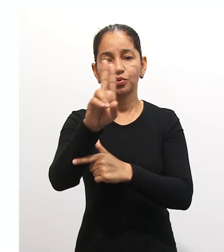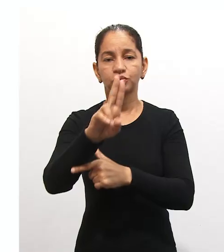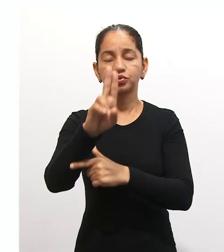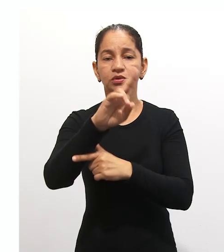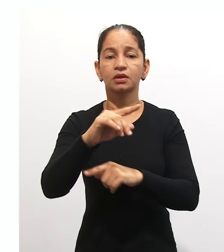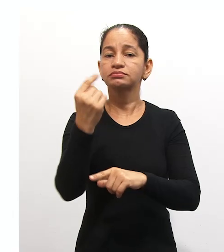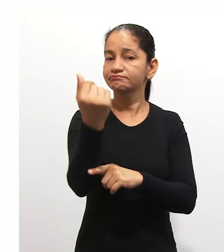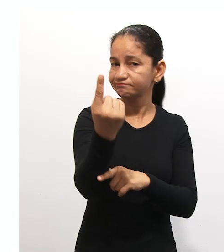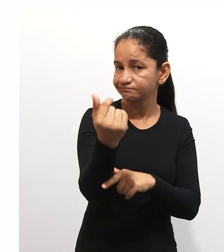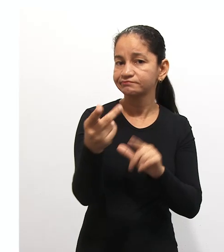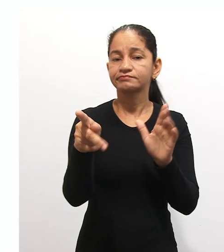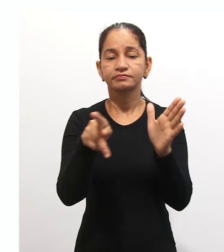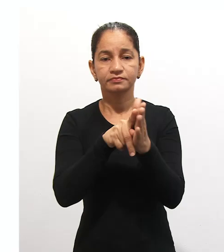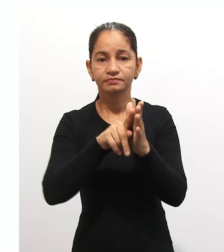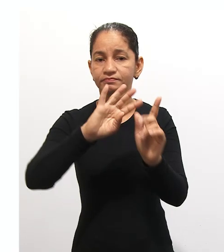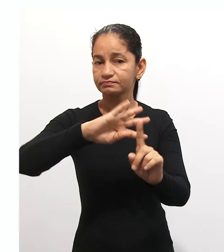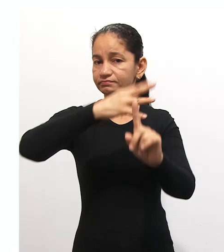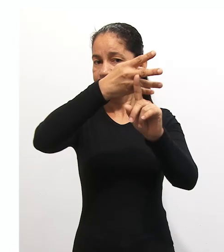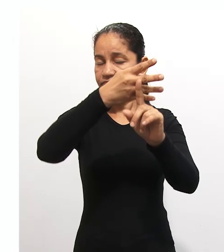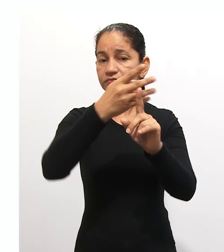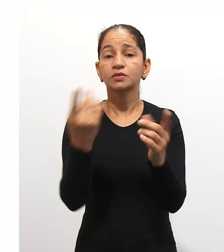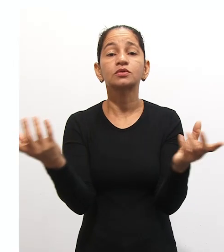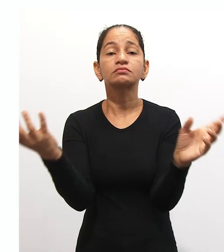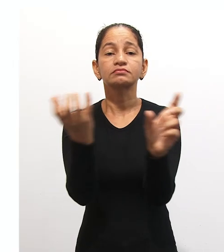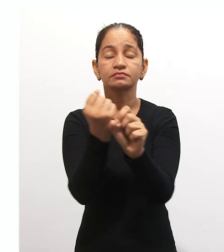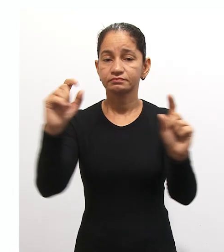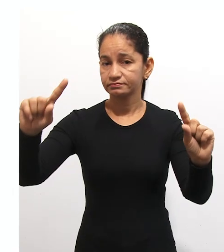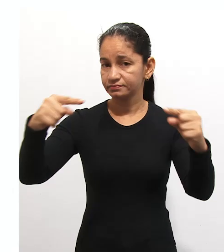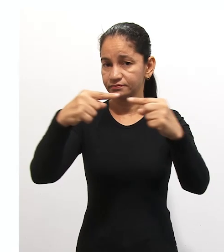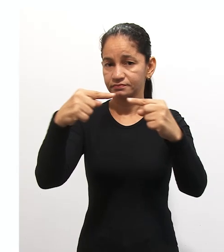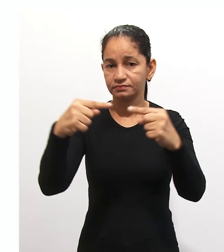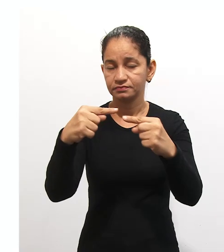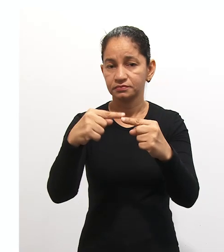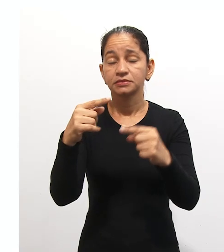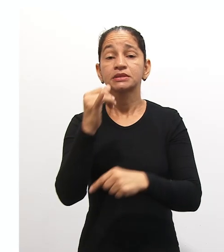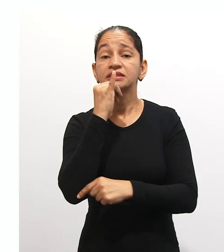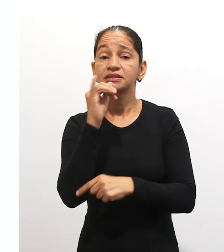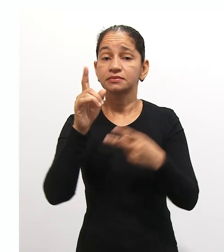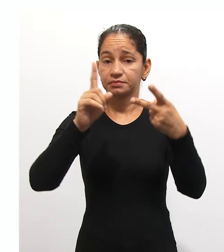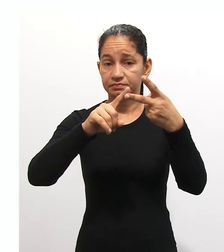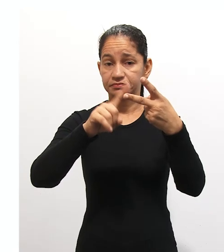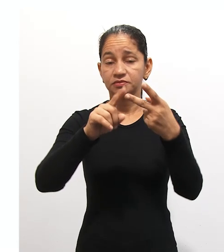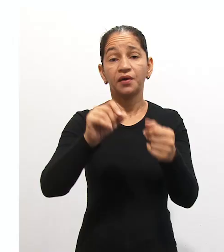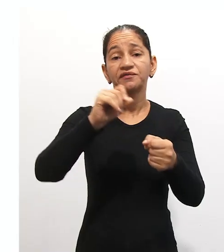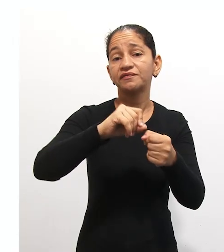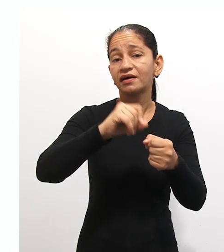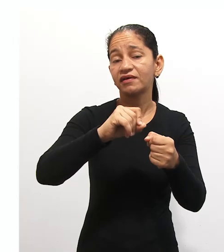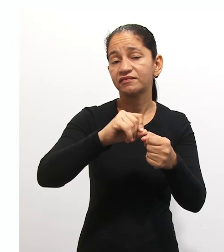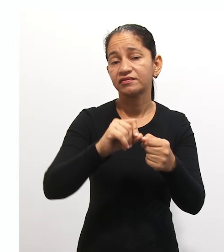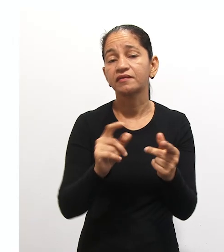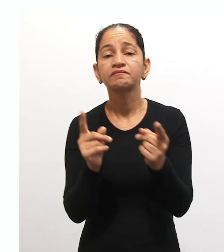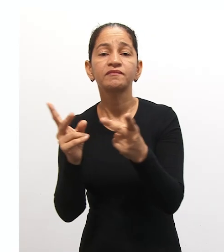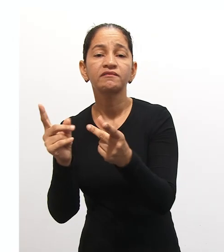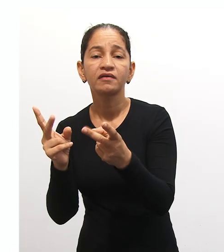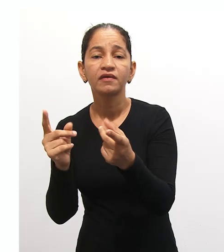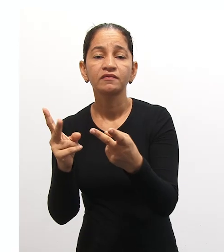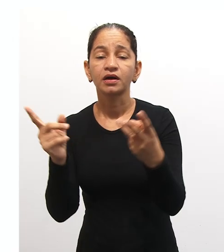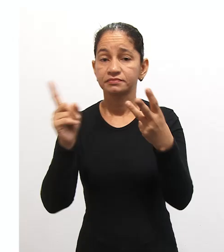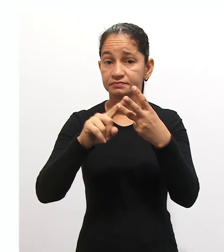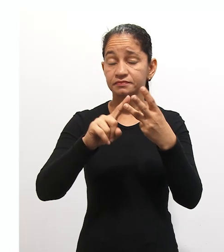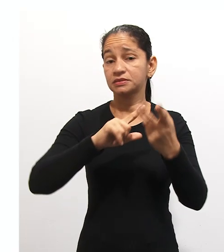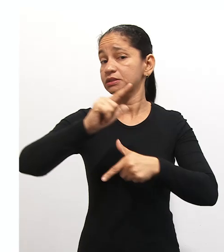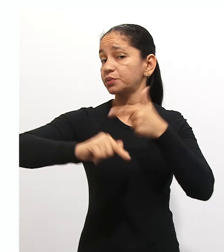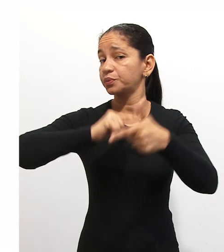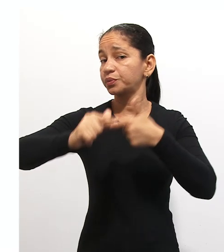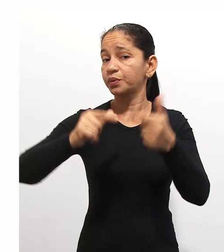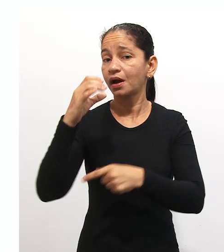lucratividade, lucro sobre receita, produtividade, quantidade produzida por recurso utilizado, eficiência, que é a relação do